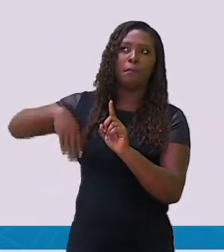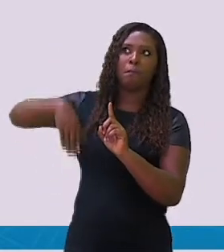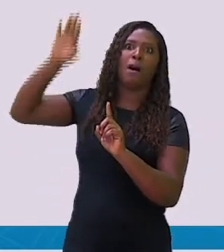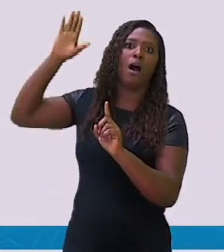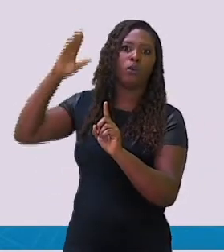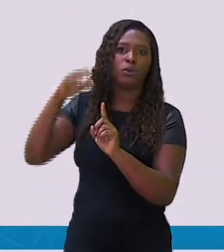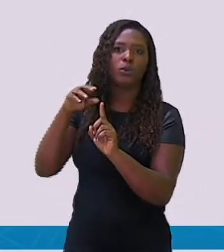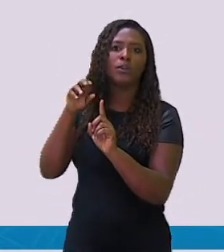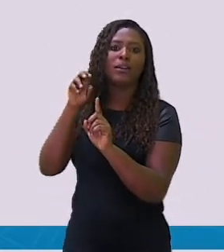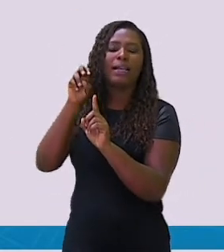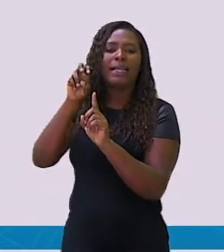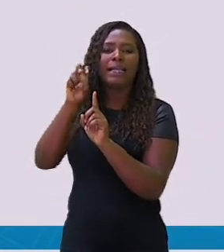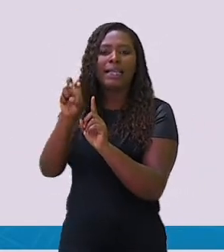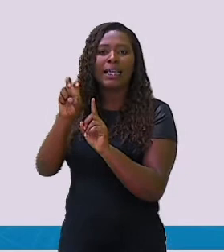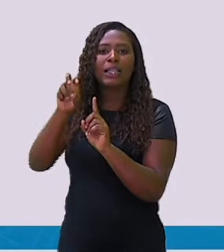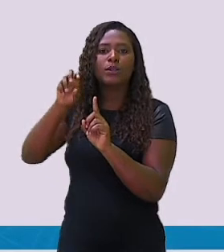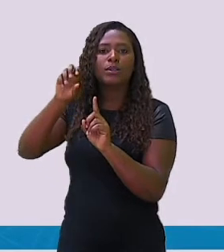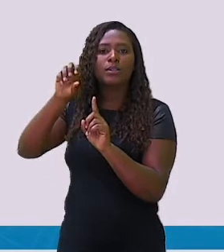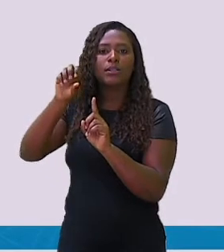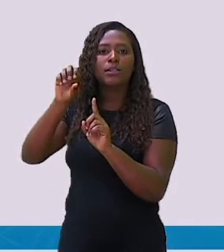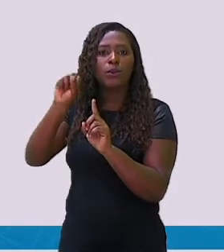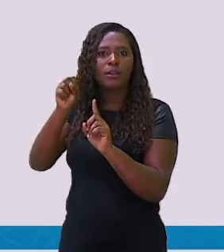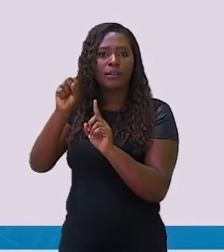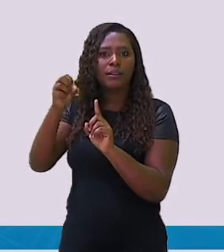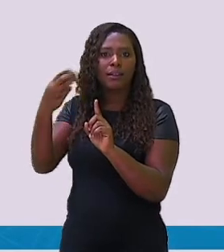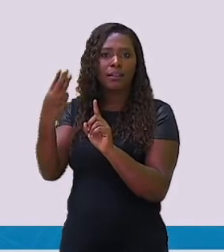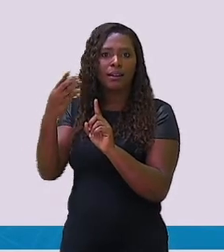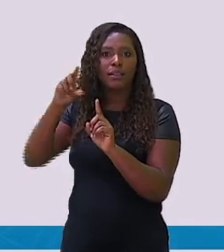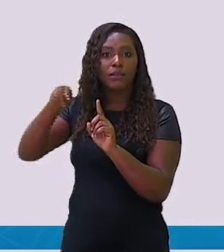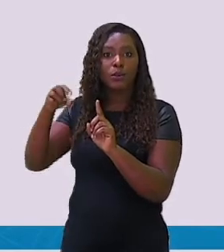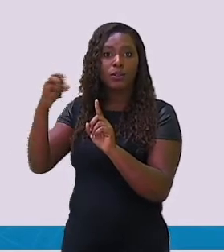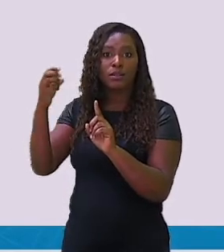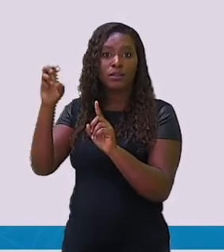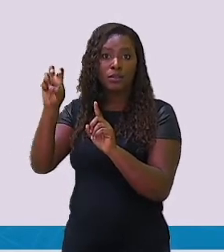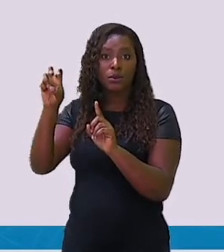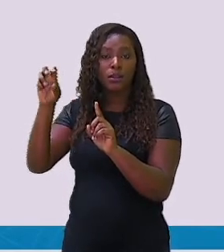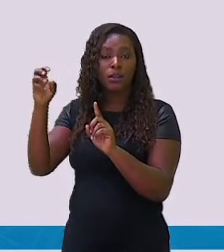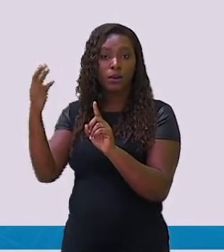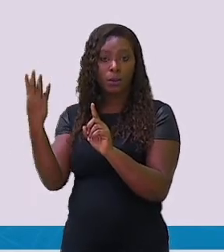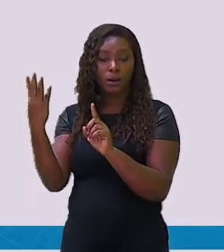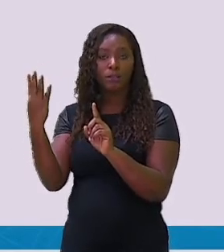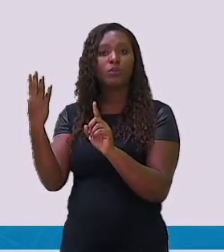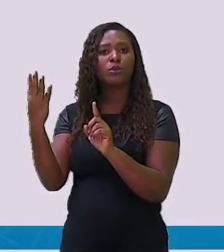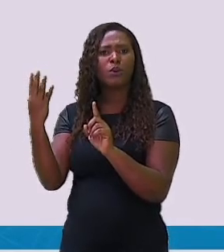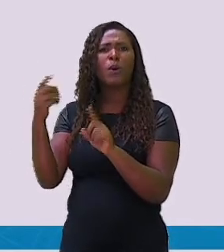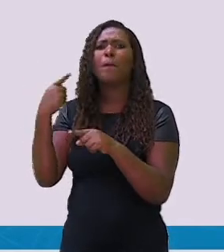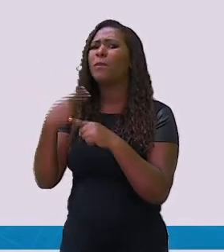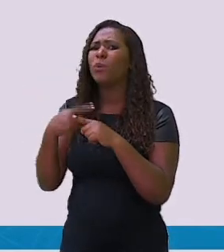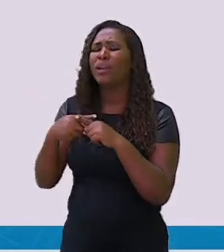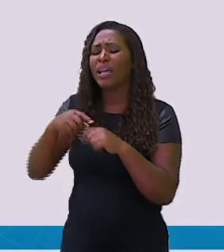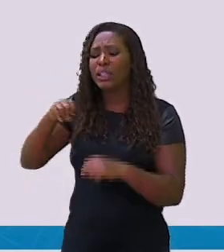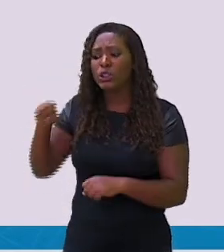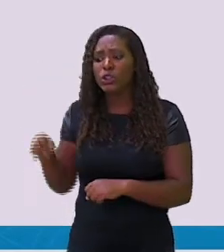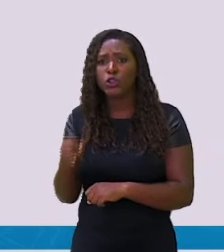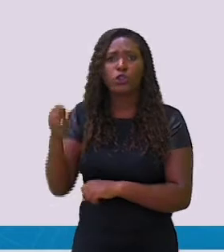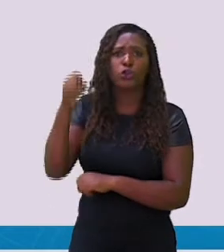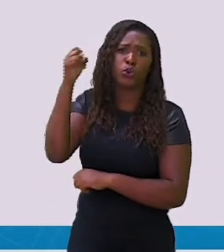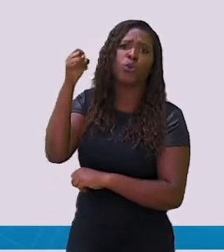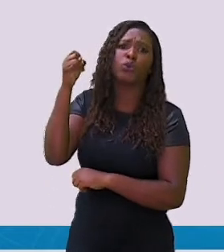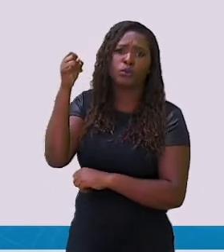Então ela ficou de 358 ela passou a ter uma dívida de